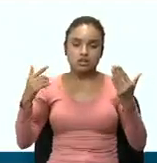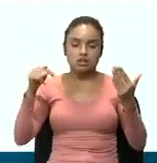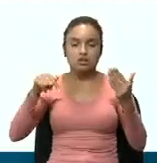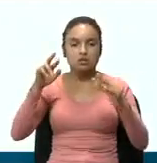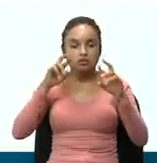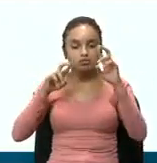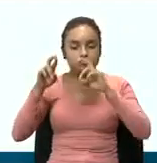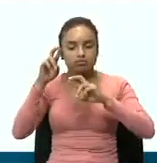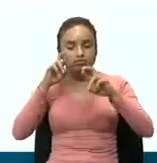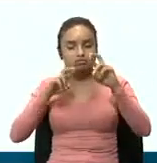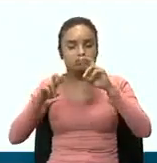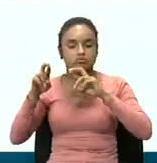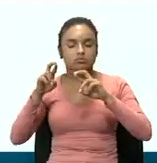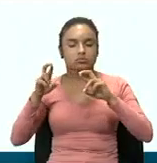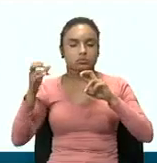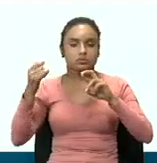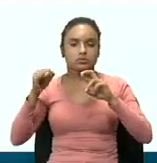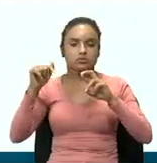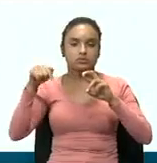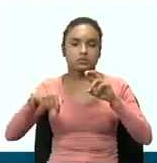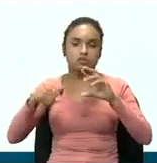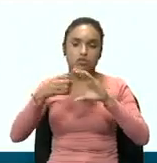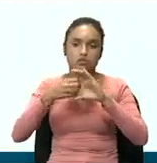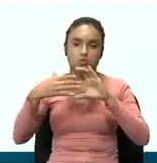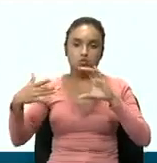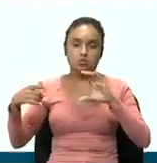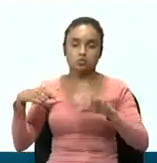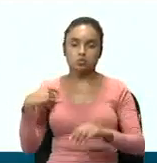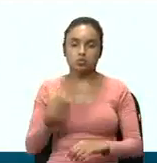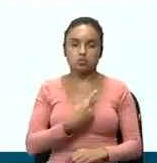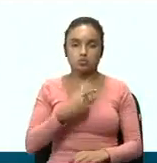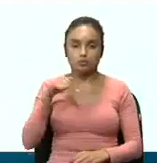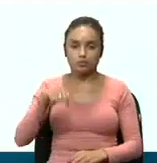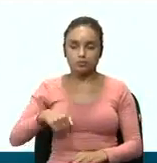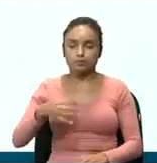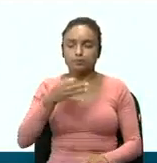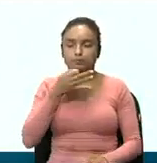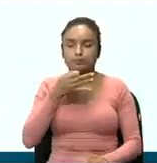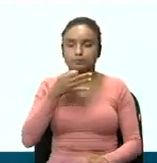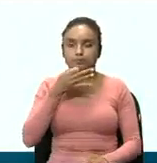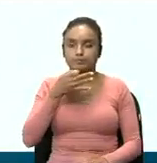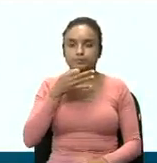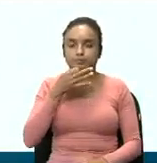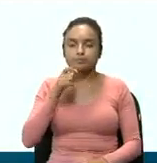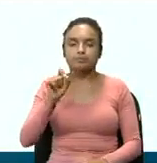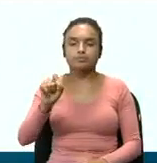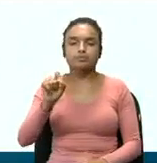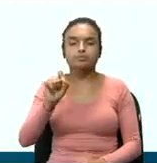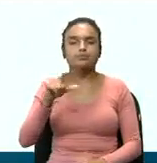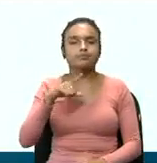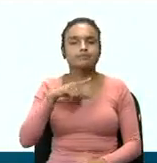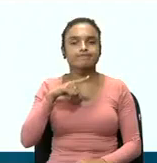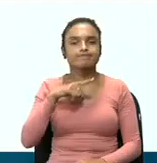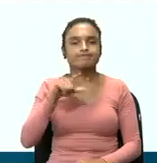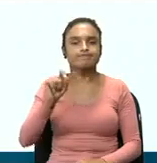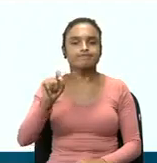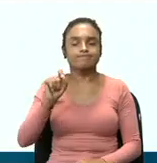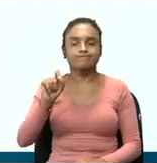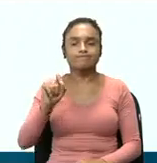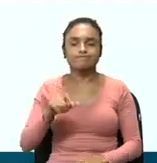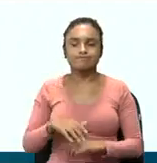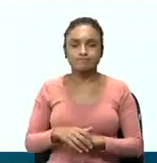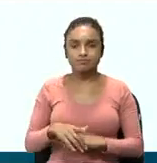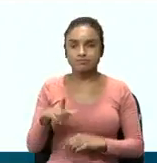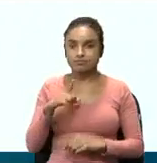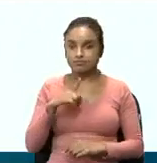com o intuito mesmo de verificar essas características que nós estamos explorando. Nesse caso, o que eu vou ter então? Eu tenho